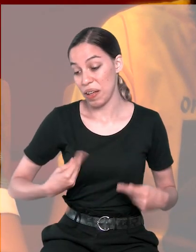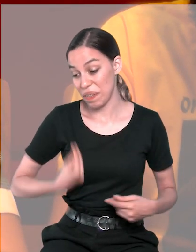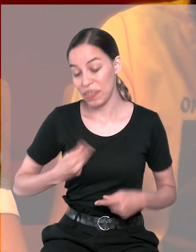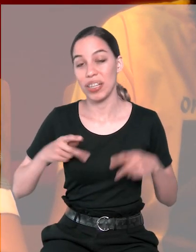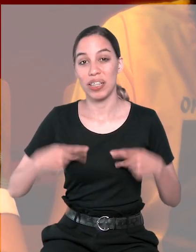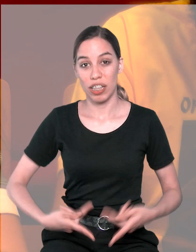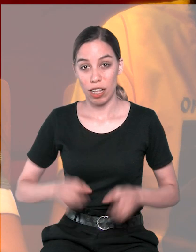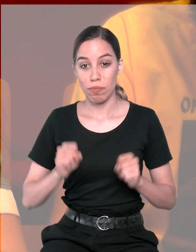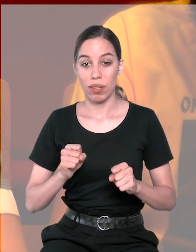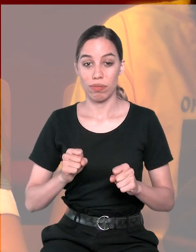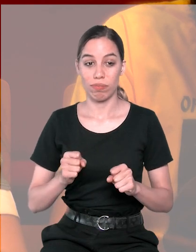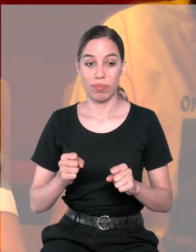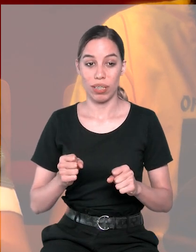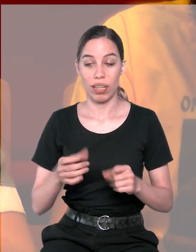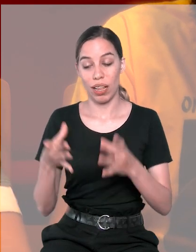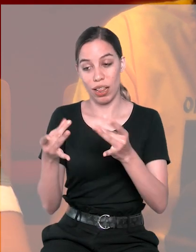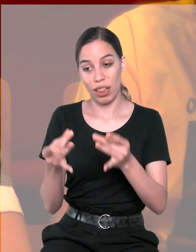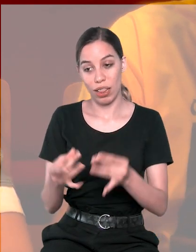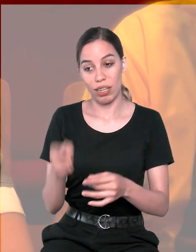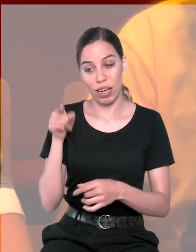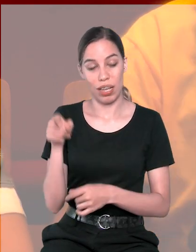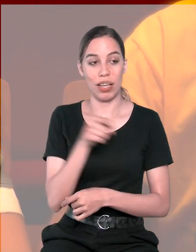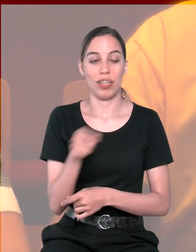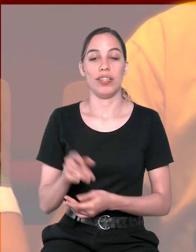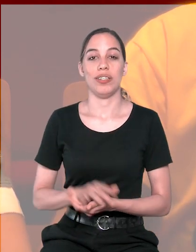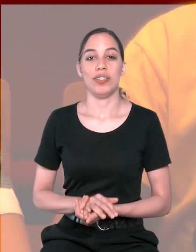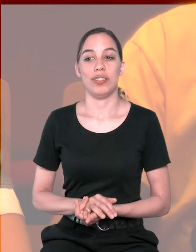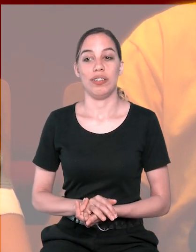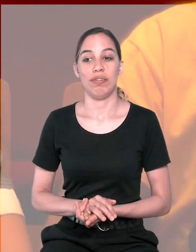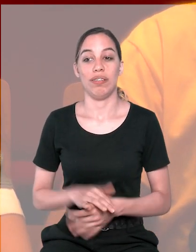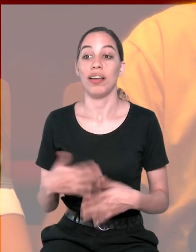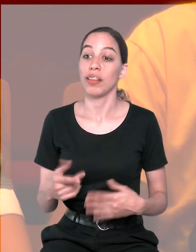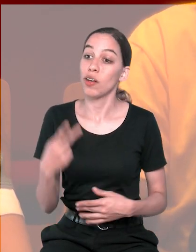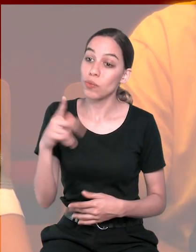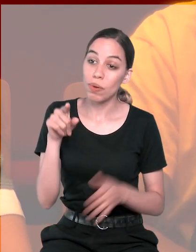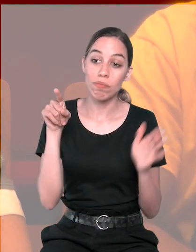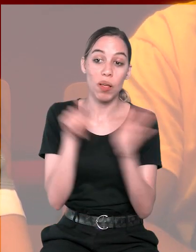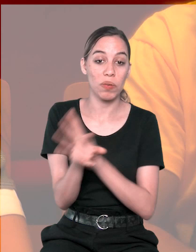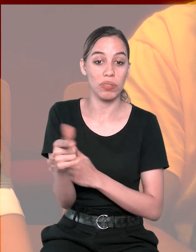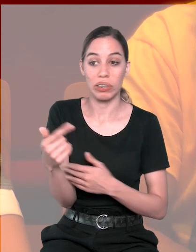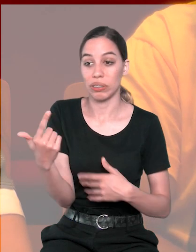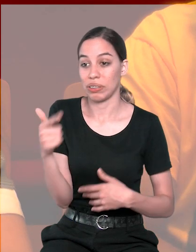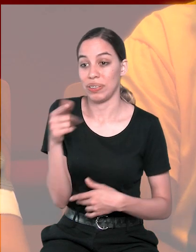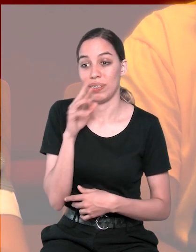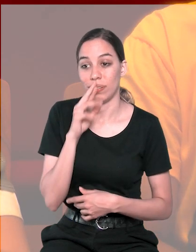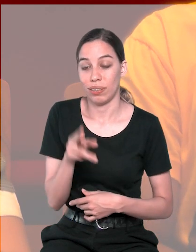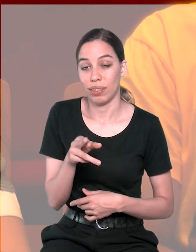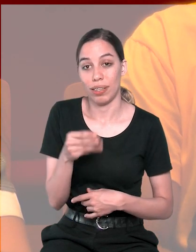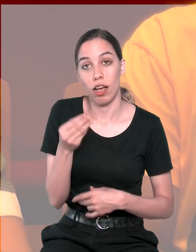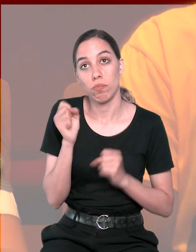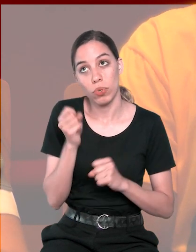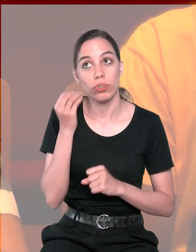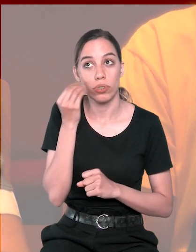dedicada a isso. A espectadora reage positivamente à resposta. Então, a sua pergunta é respondível, né? Assim, eu posso tentar te